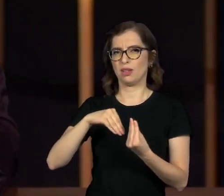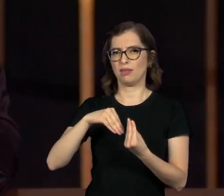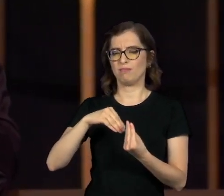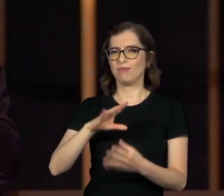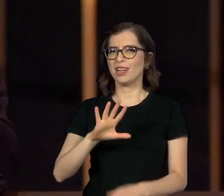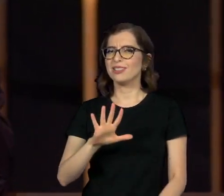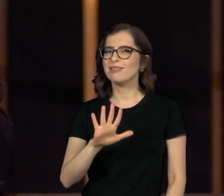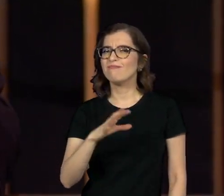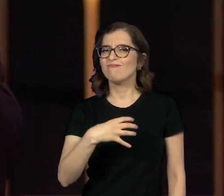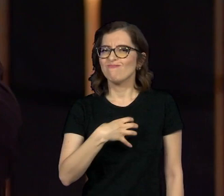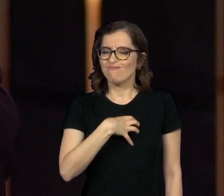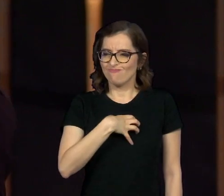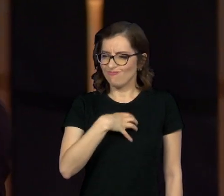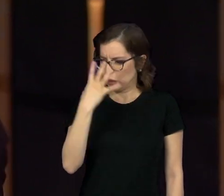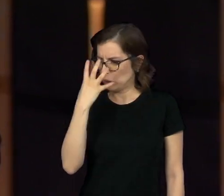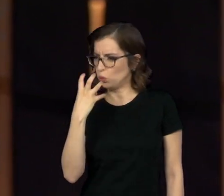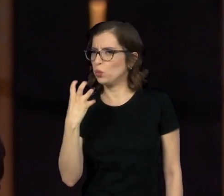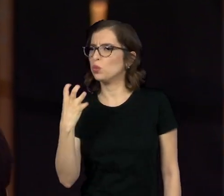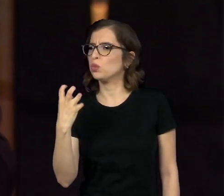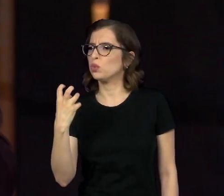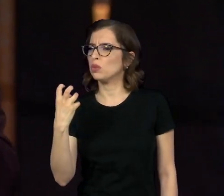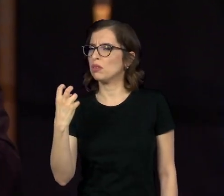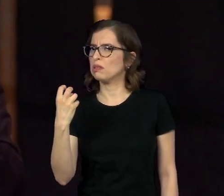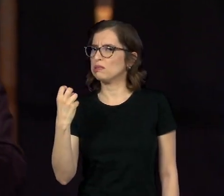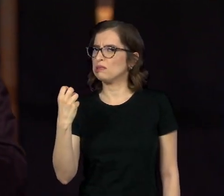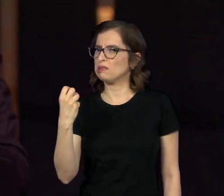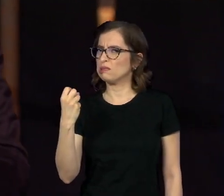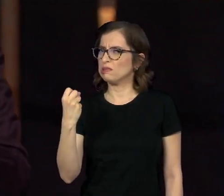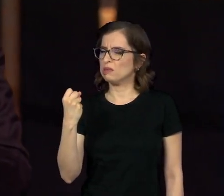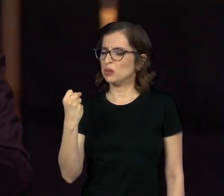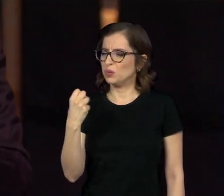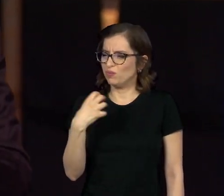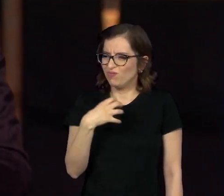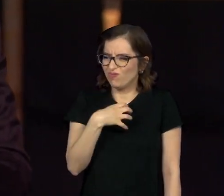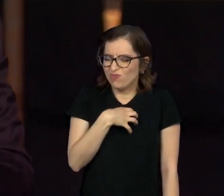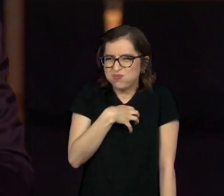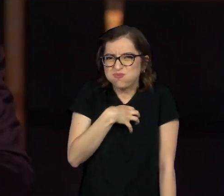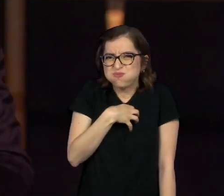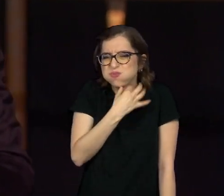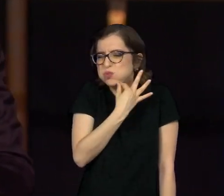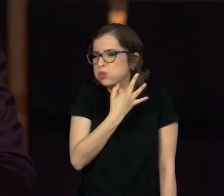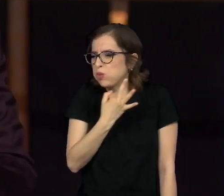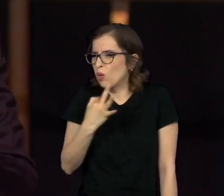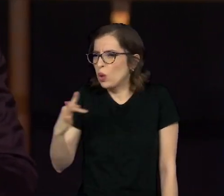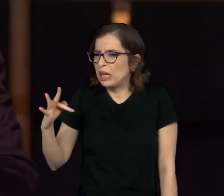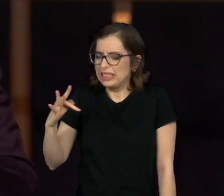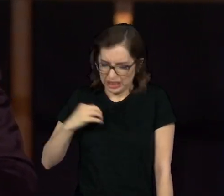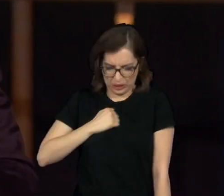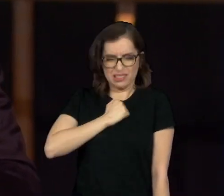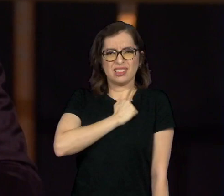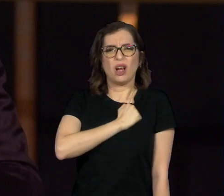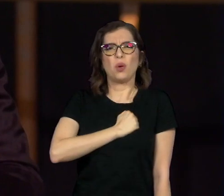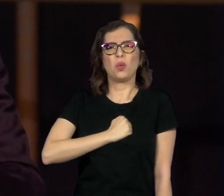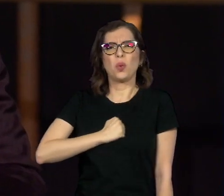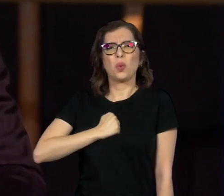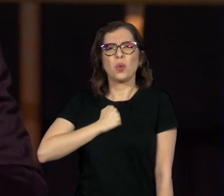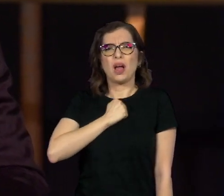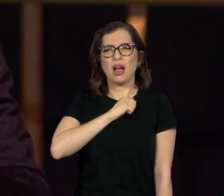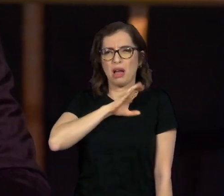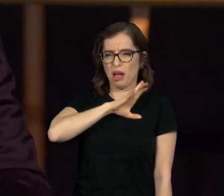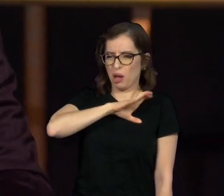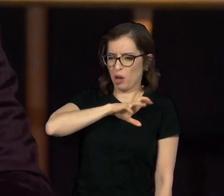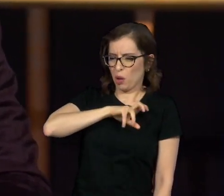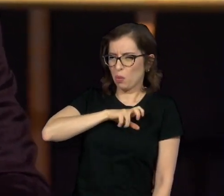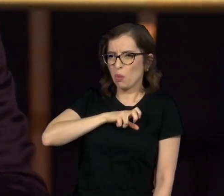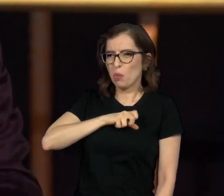consistes, lasciva dor, beijo de 3 saudades, flor amorosa de 3 raças